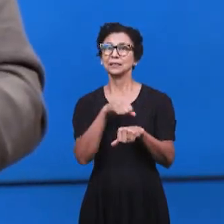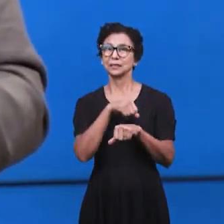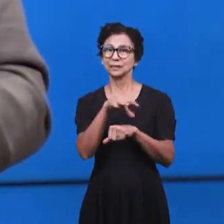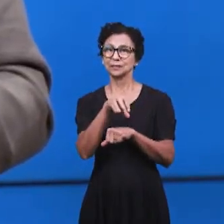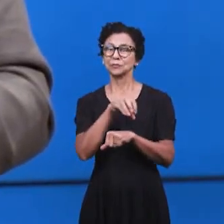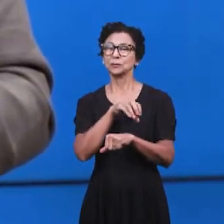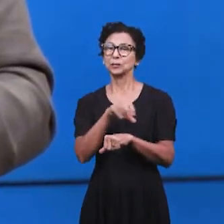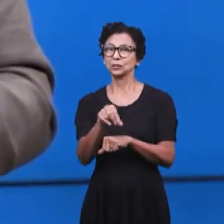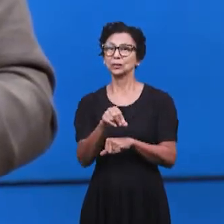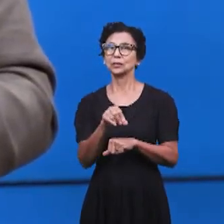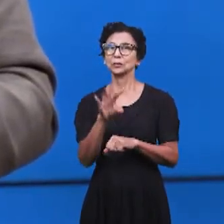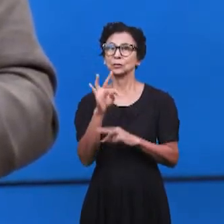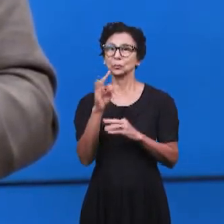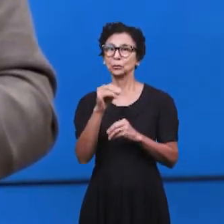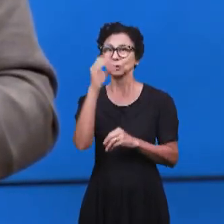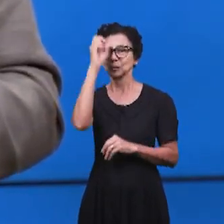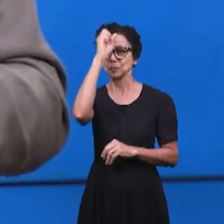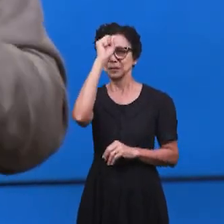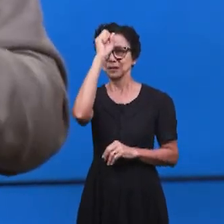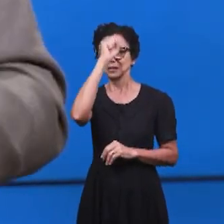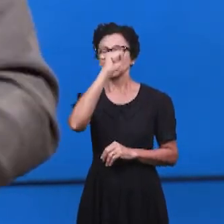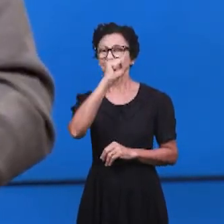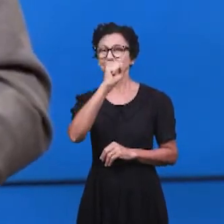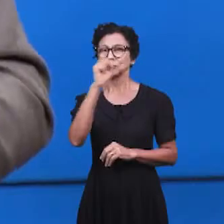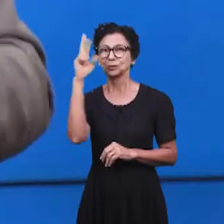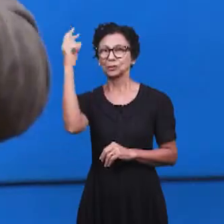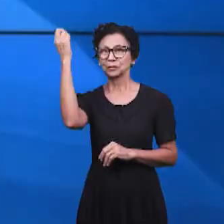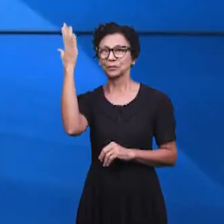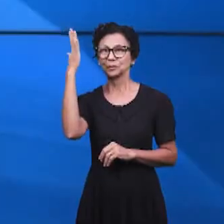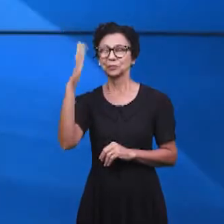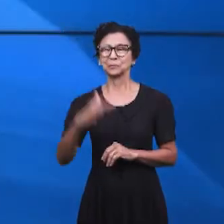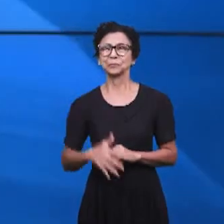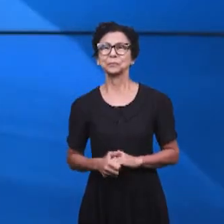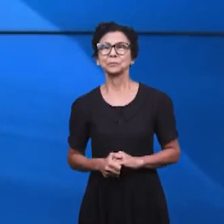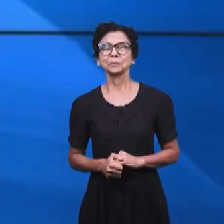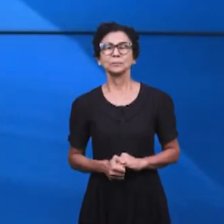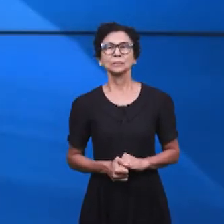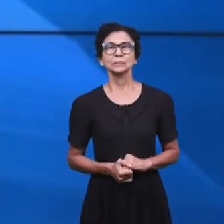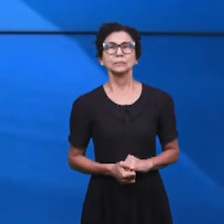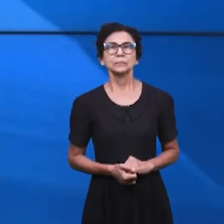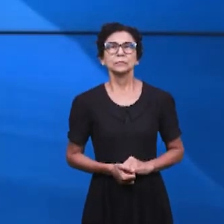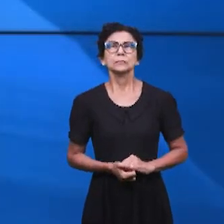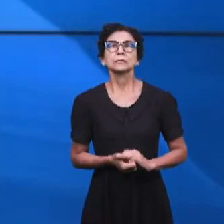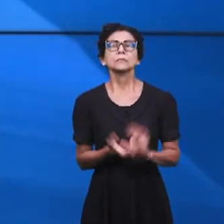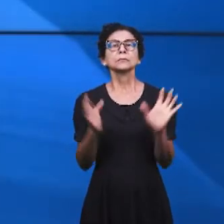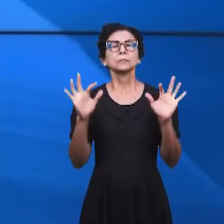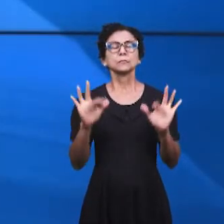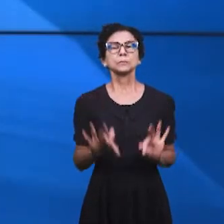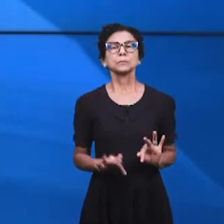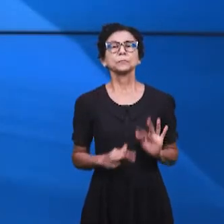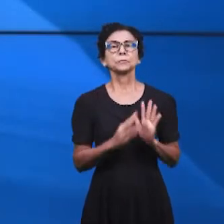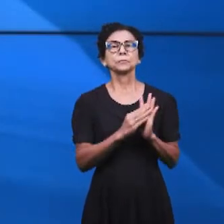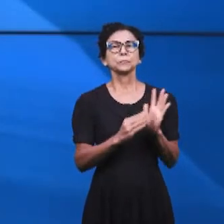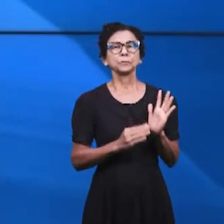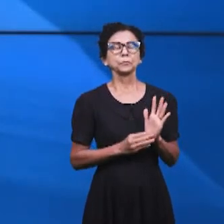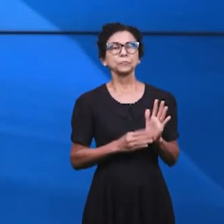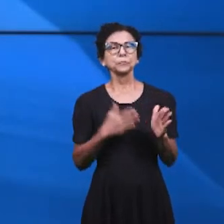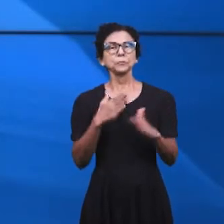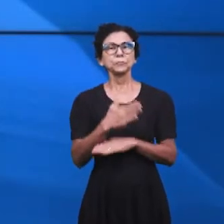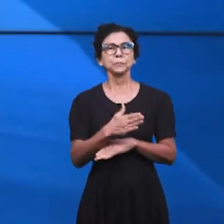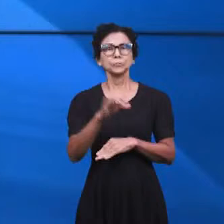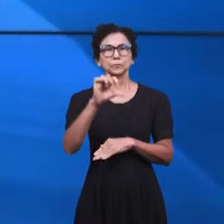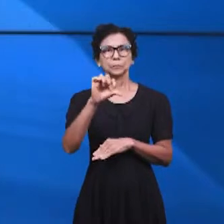conhecimento maravilhoso que o Senhor tem nos dado. Isso é uma bênção para nós. E a gente então chega ao fim deste conteúdo que vai ao ar